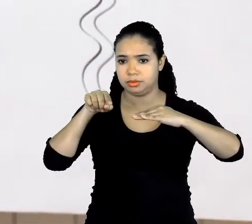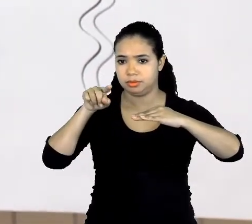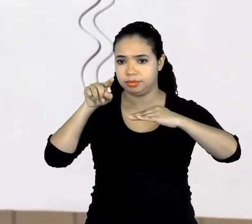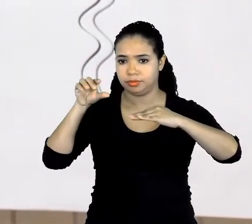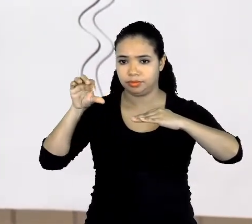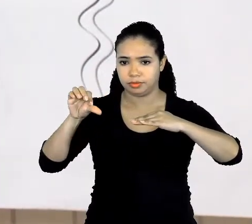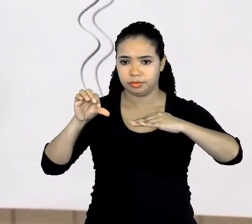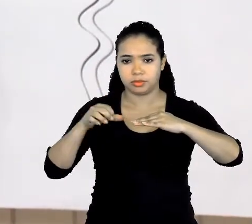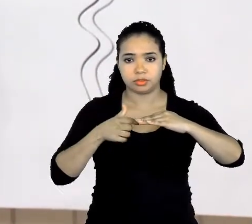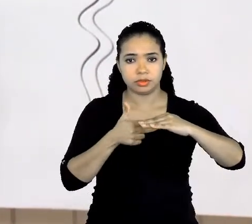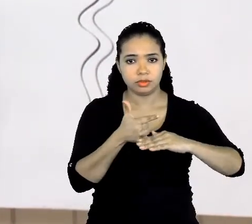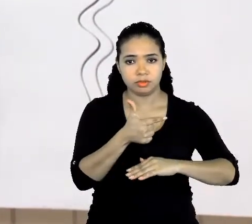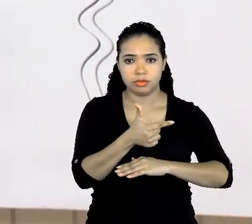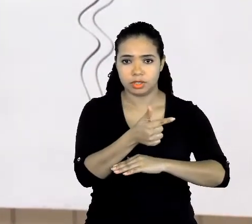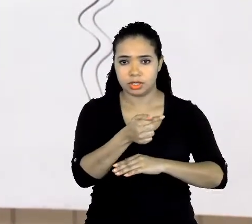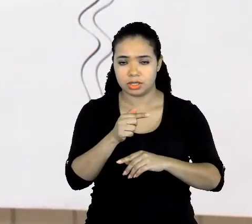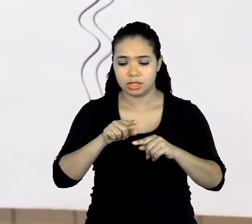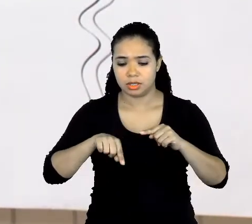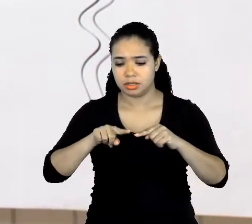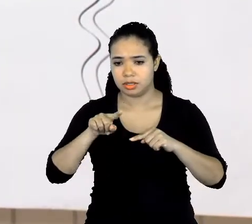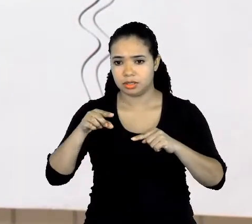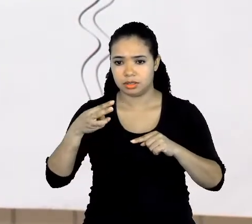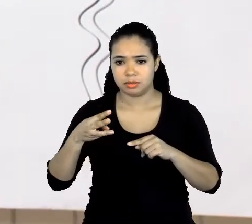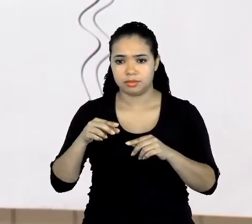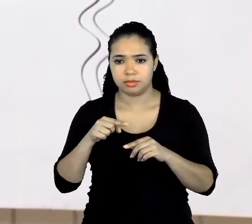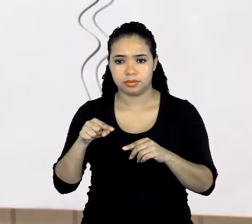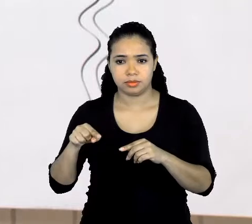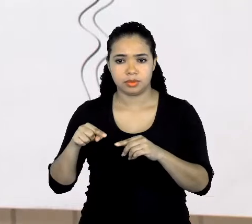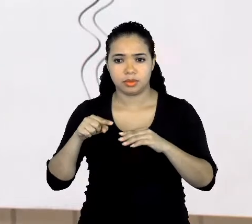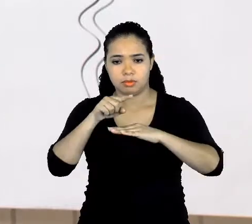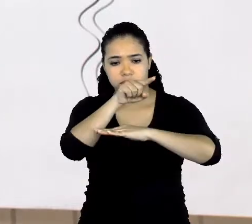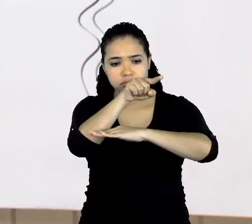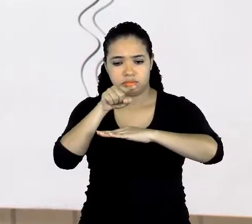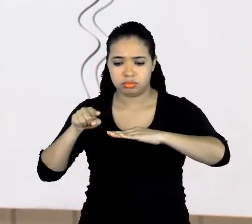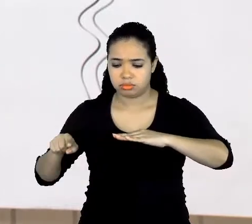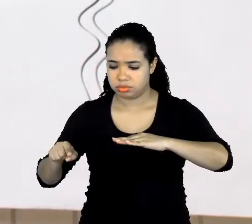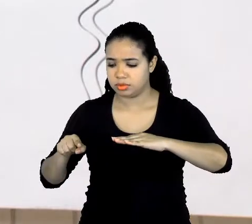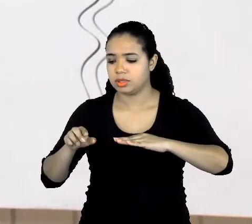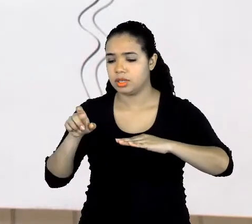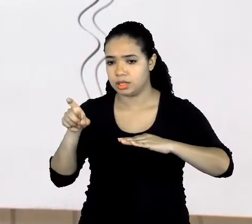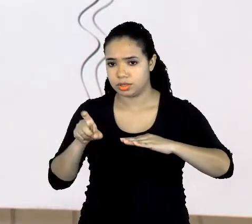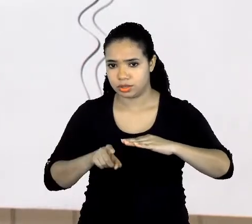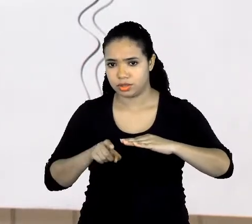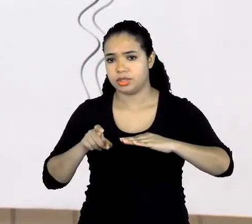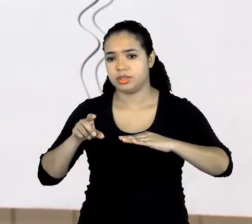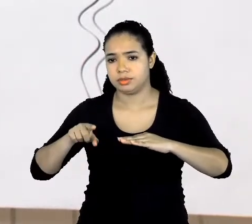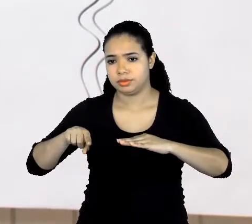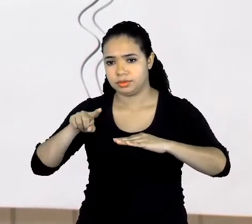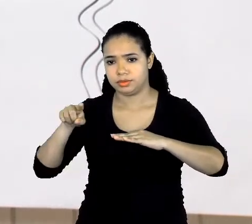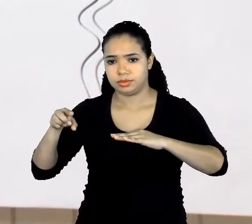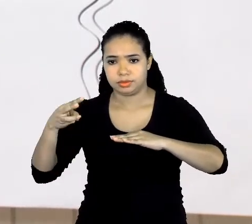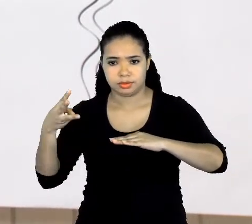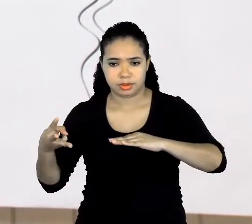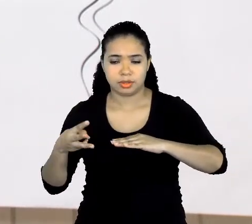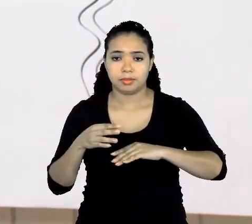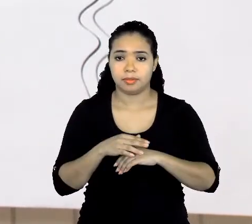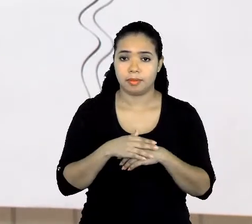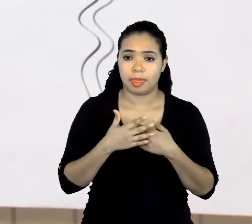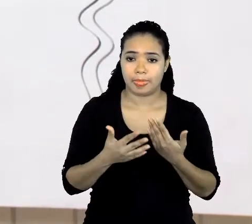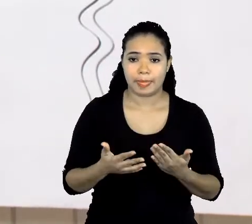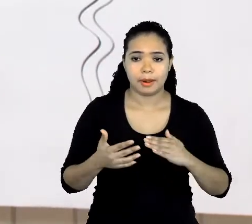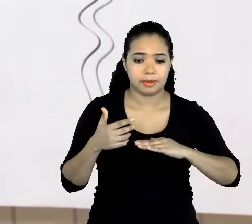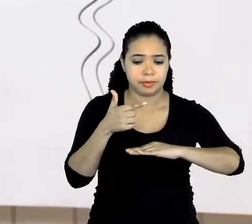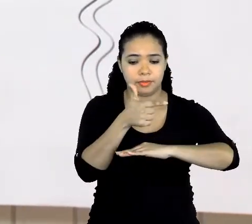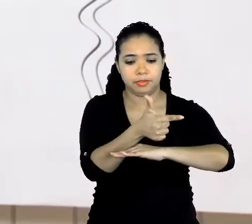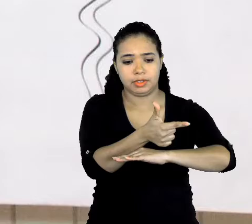Bom, o que está multiplicando vai passar a dividir. Então eu vou ter 27 raiz de 3 sobre